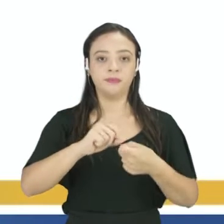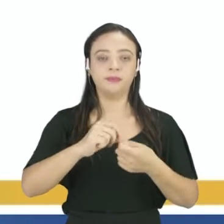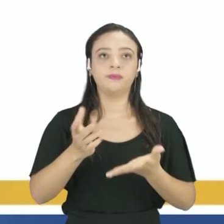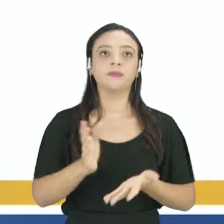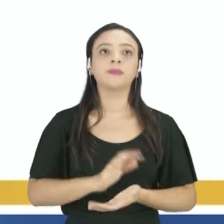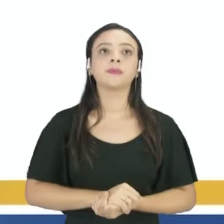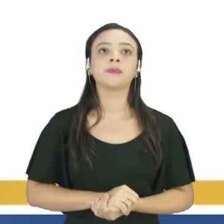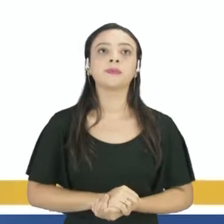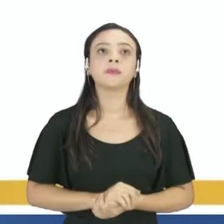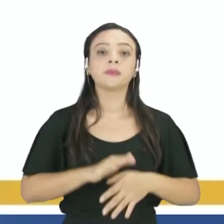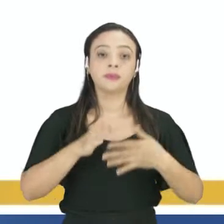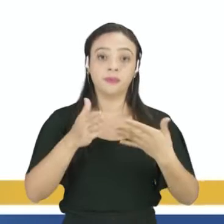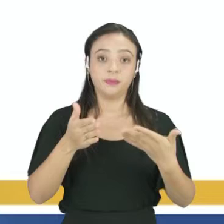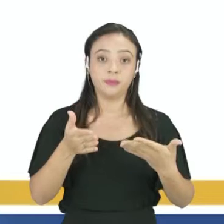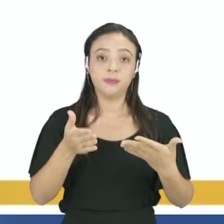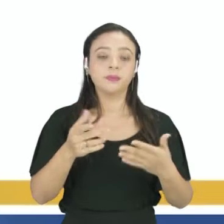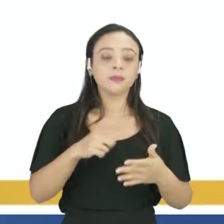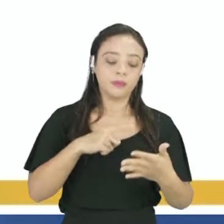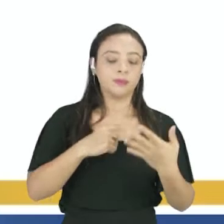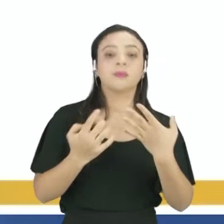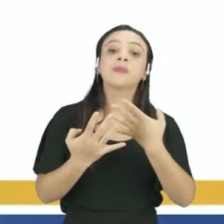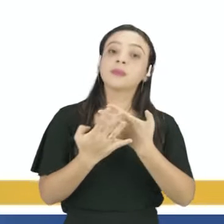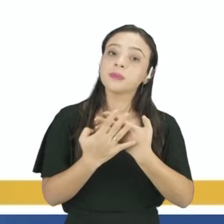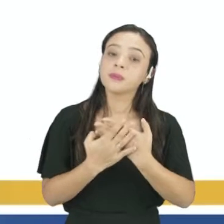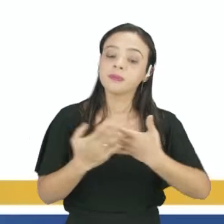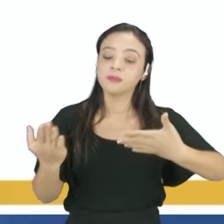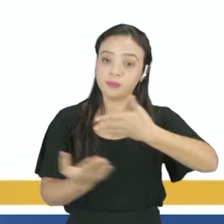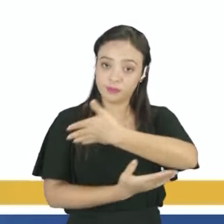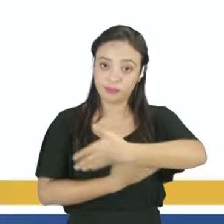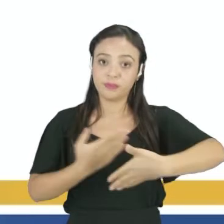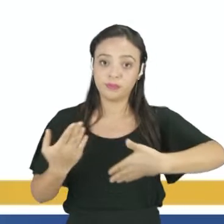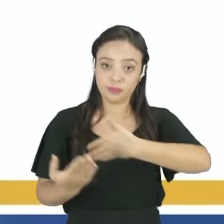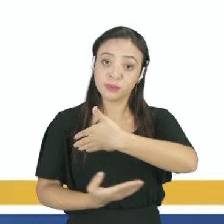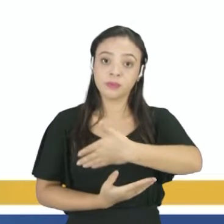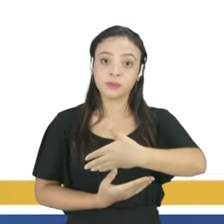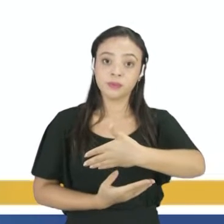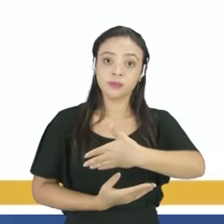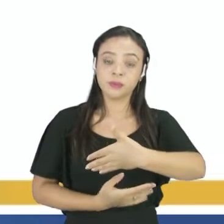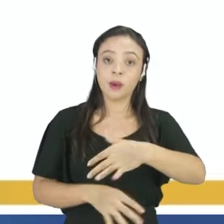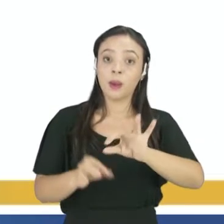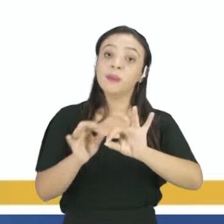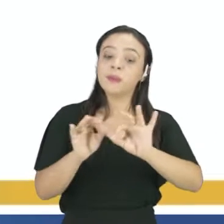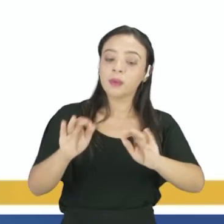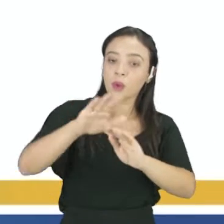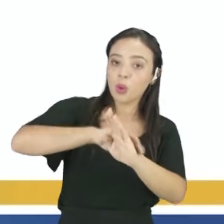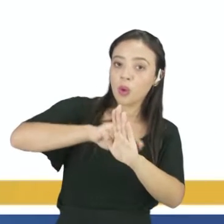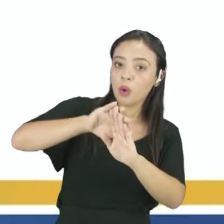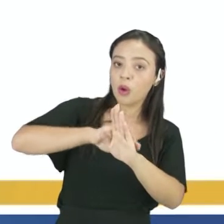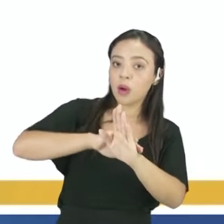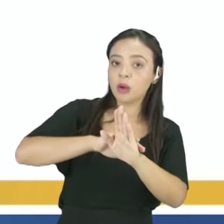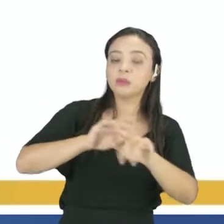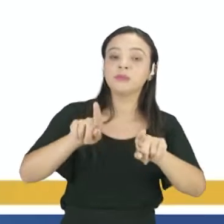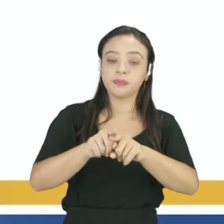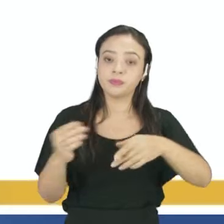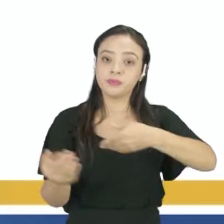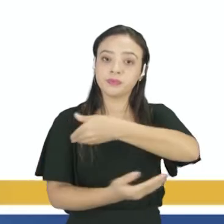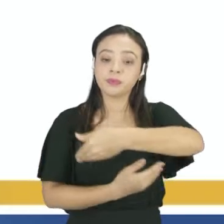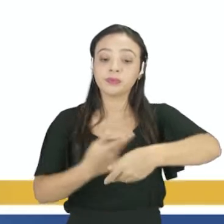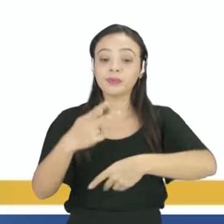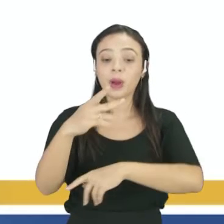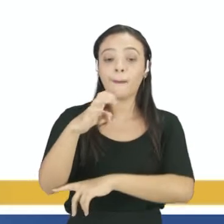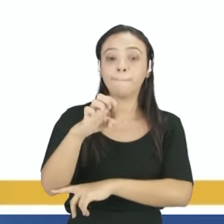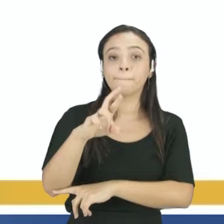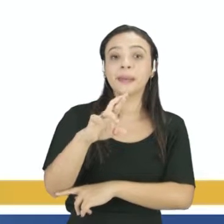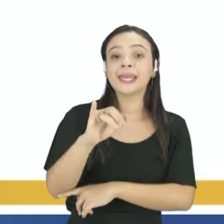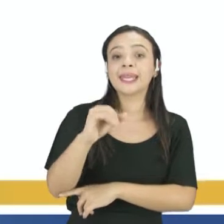Então vamos lá. Aqui eu fiz uma tabelinha, gente, associando a medida do lado com o perímetro do quadrado. Então veja